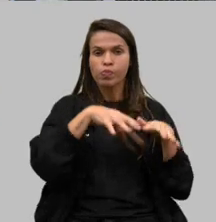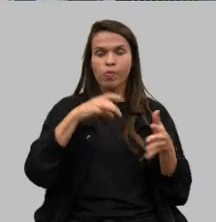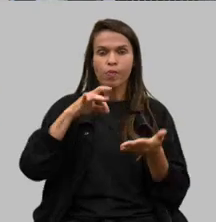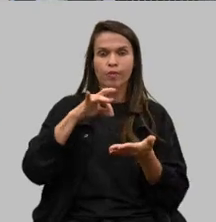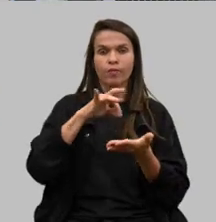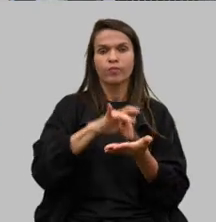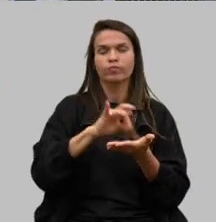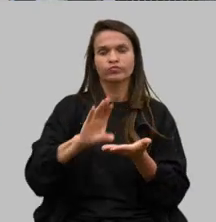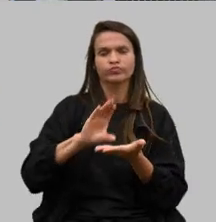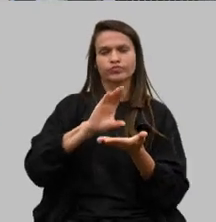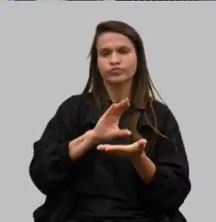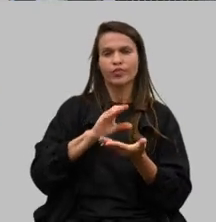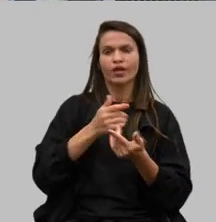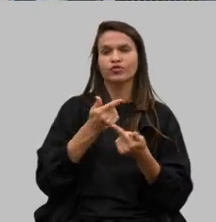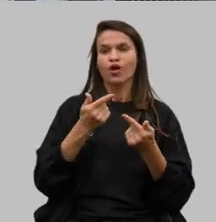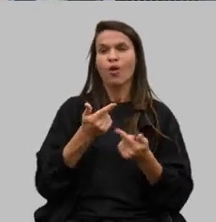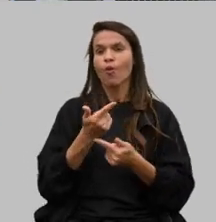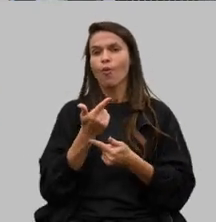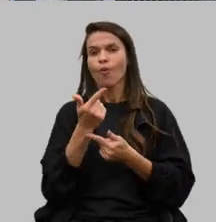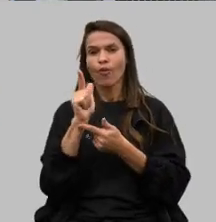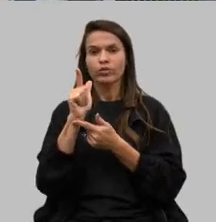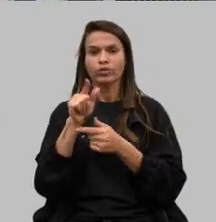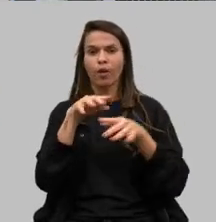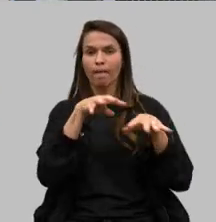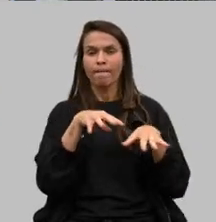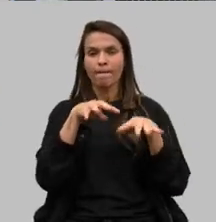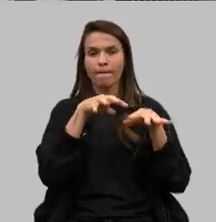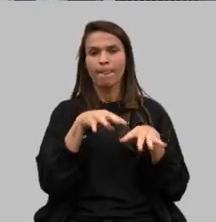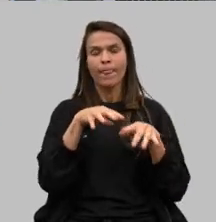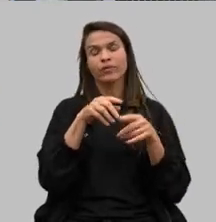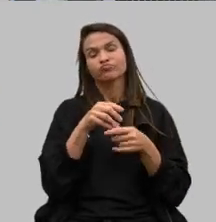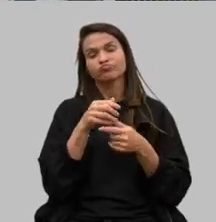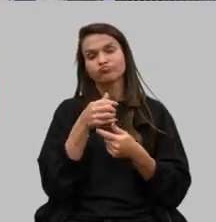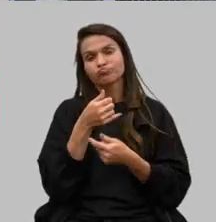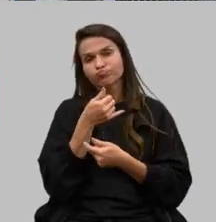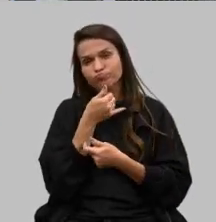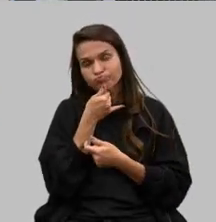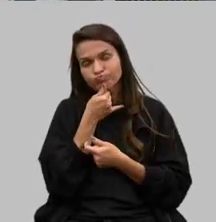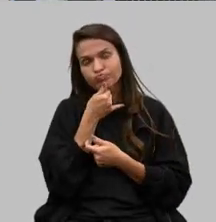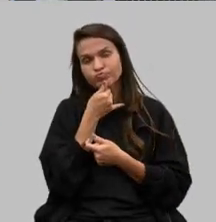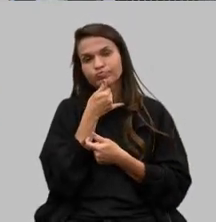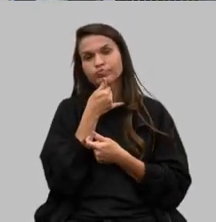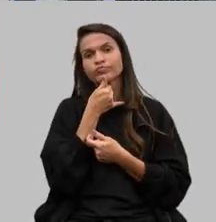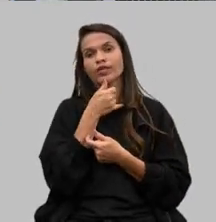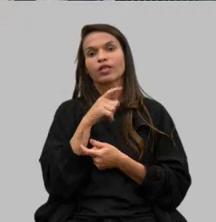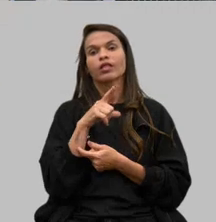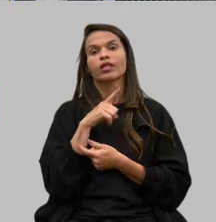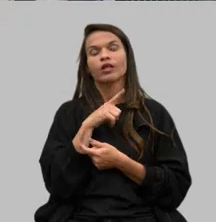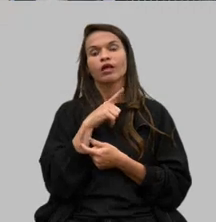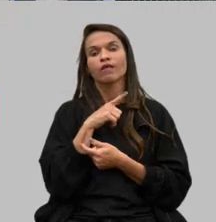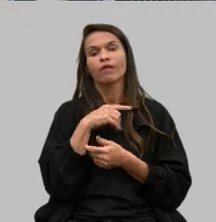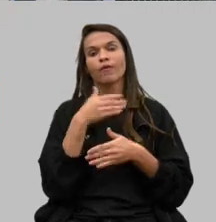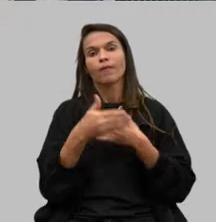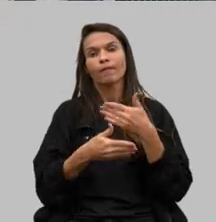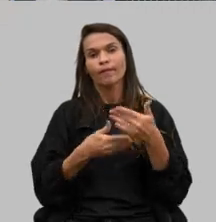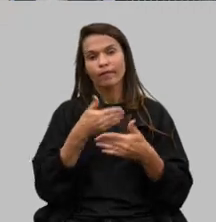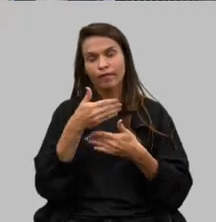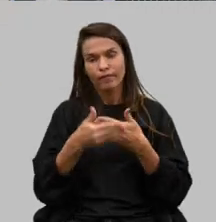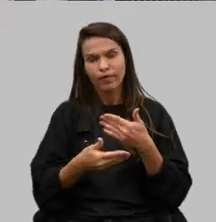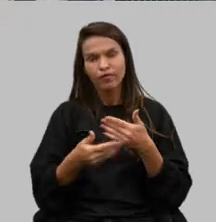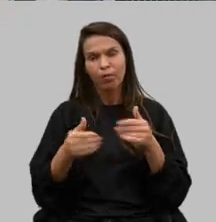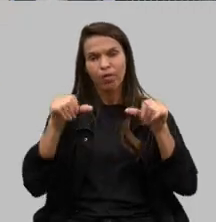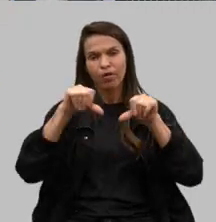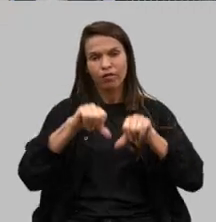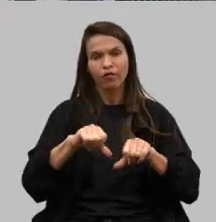calção para que a gente não tenha outra mund de mineração né que infelizmente eh teve né um processo de falência foi